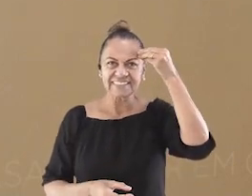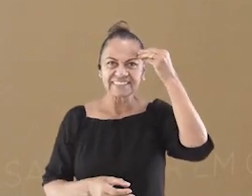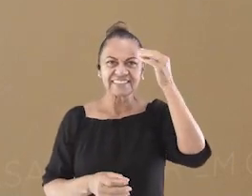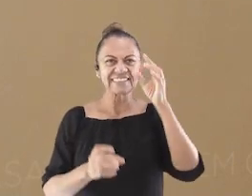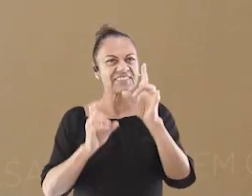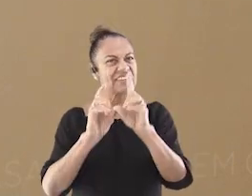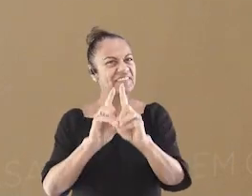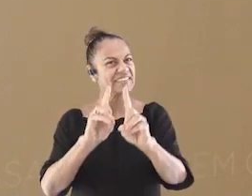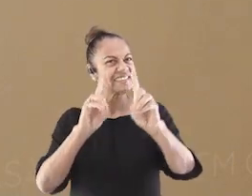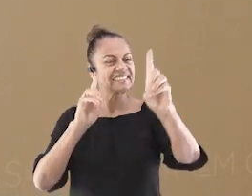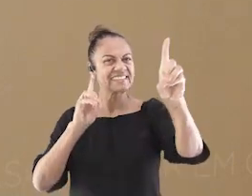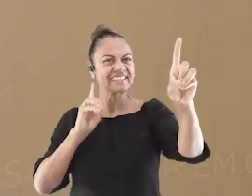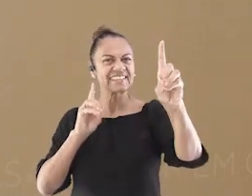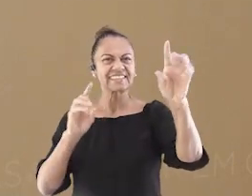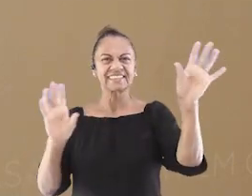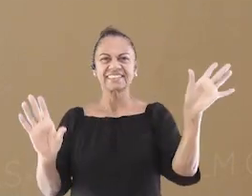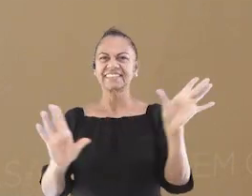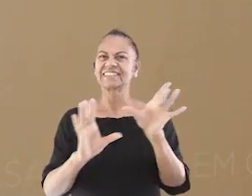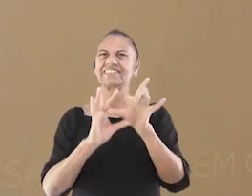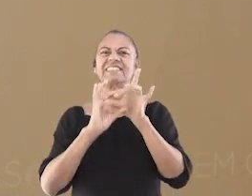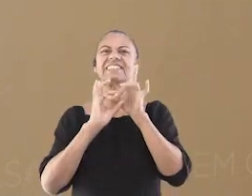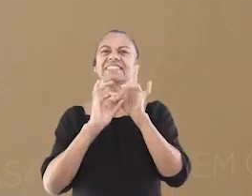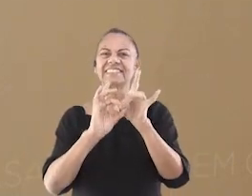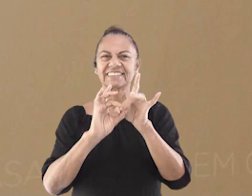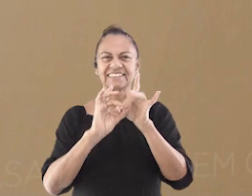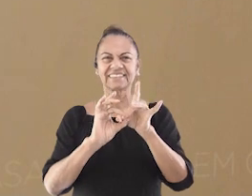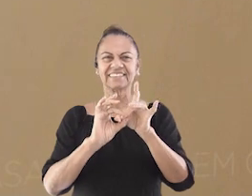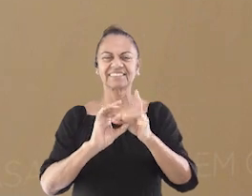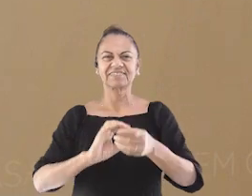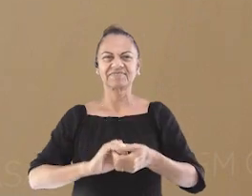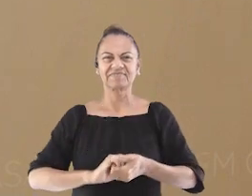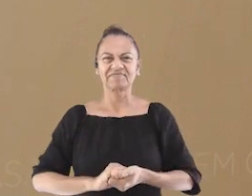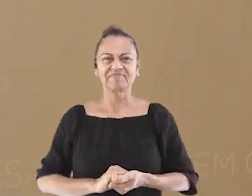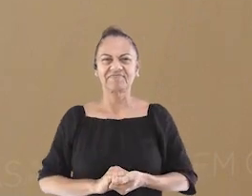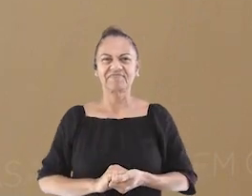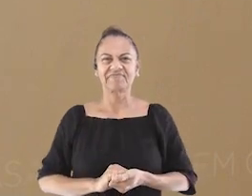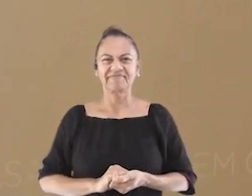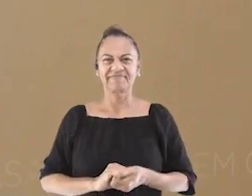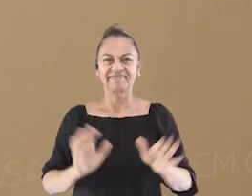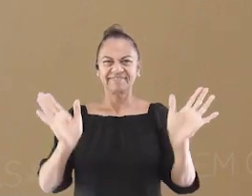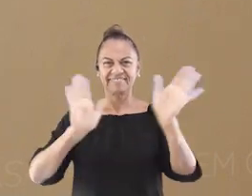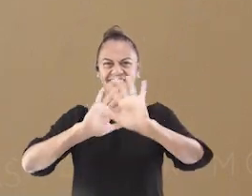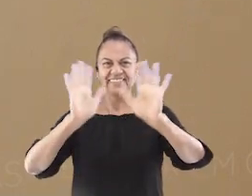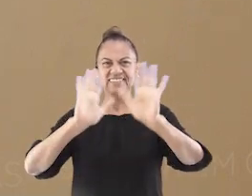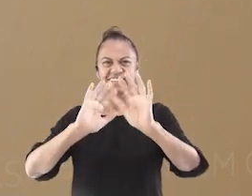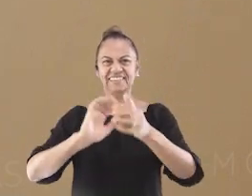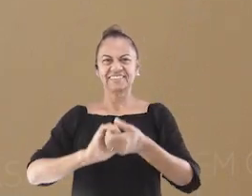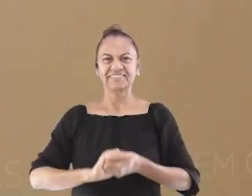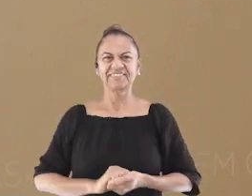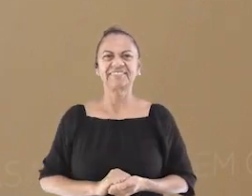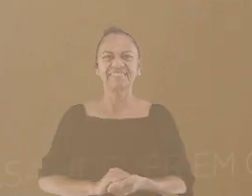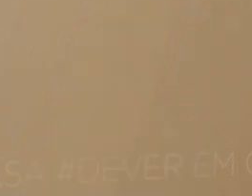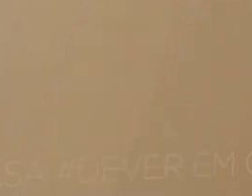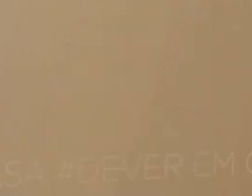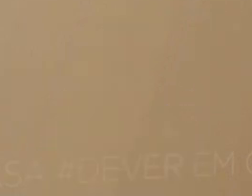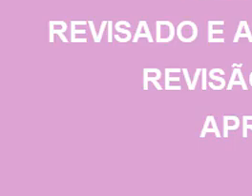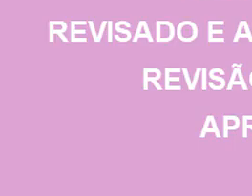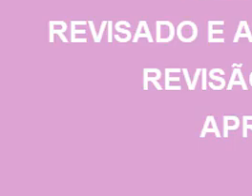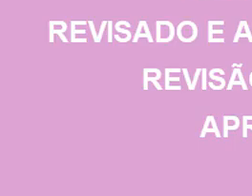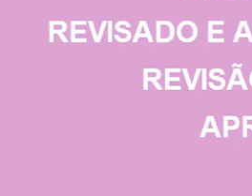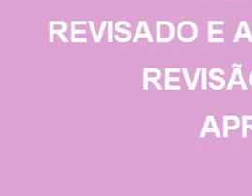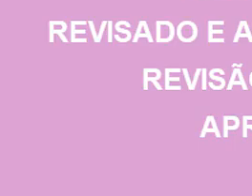esqueça, mesmo distante, nós estamos juntos. Tchau, tchau, pessoal!